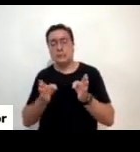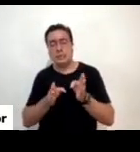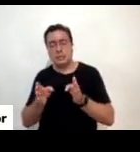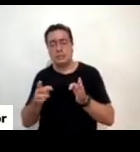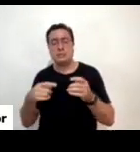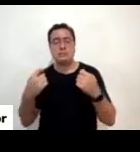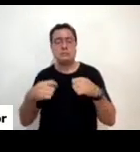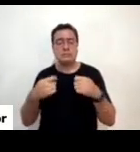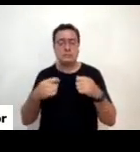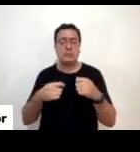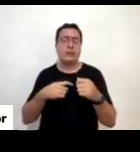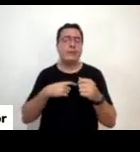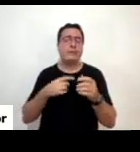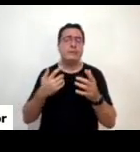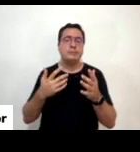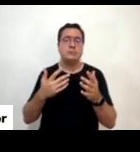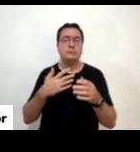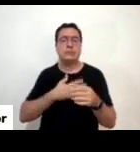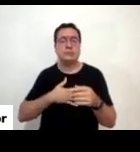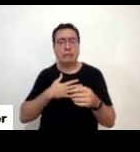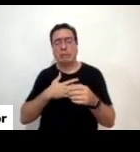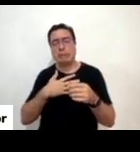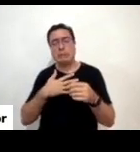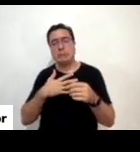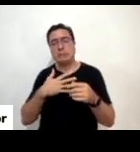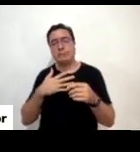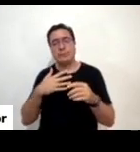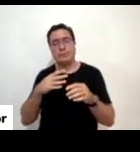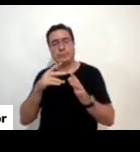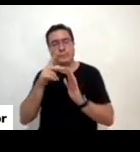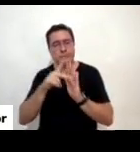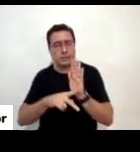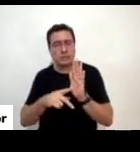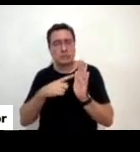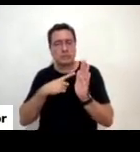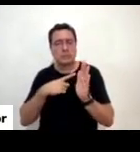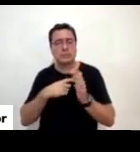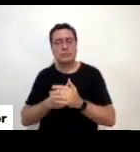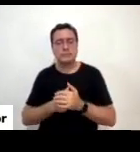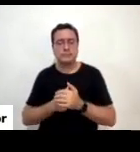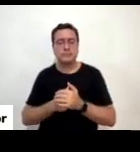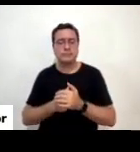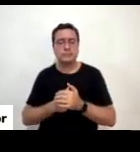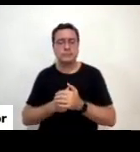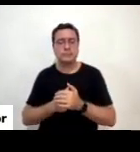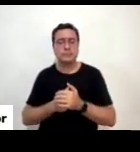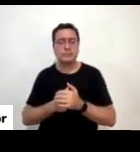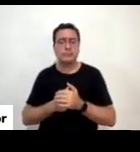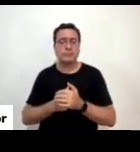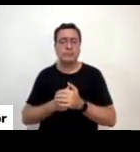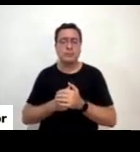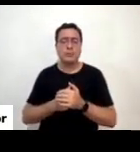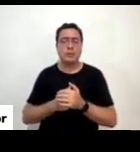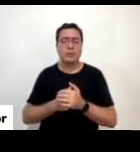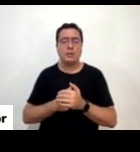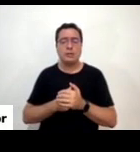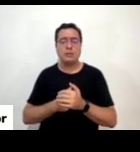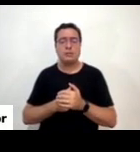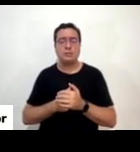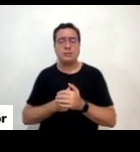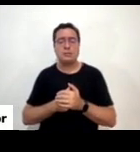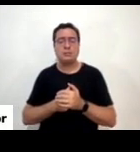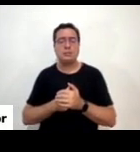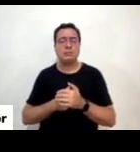a prioridade do teu projeto. Porque a partir do momento que nós desenvolvemos um e-commerce, nós começamos a tocar em pontos da vida